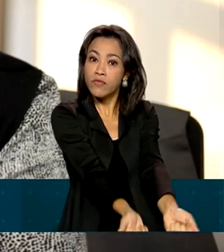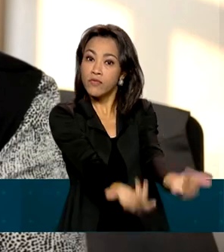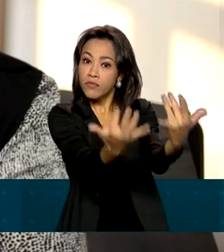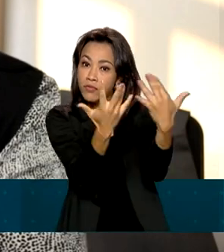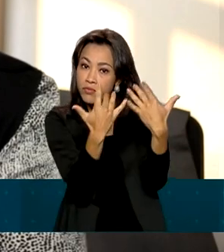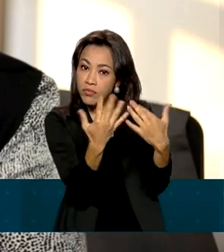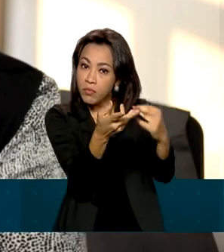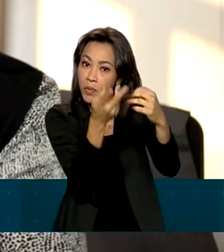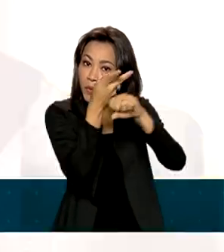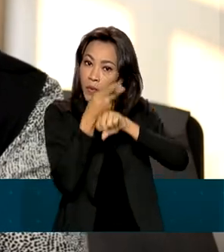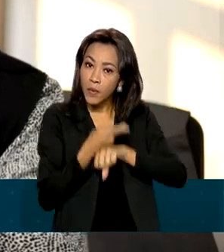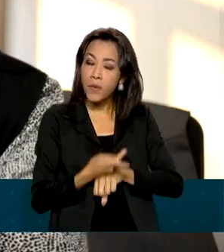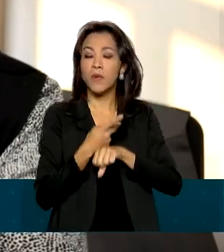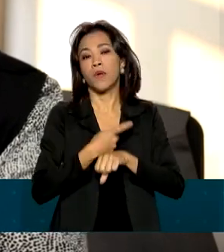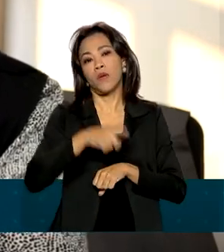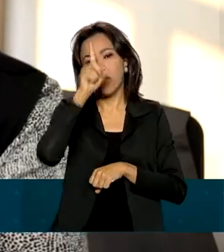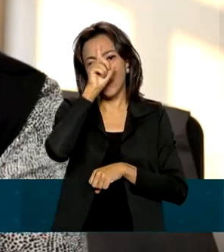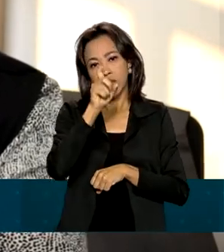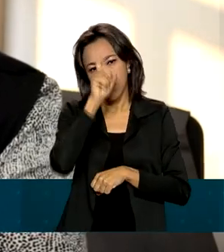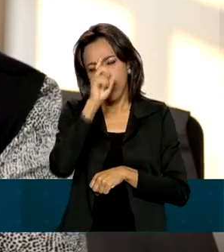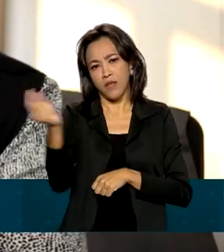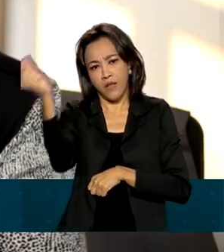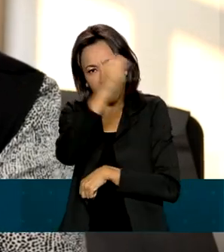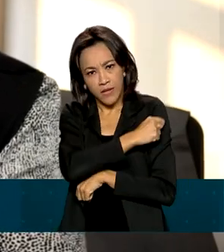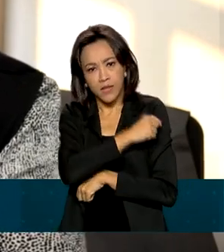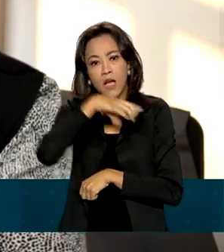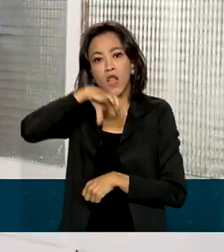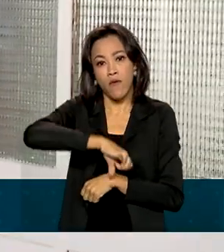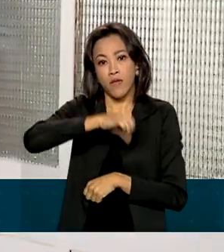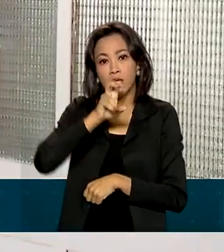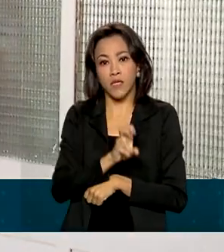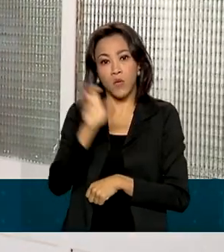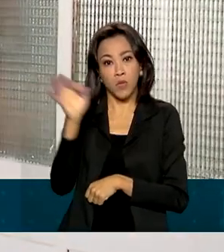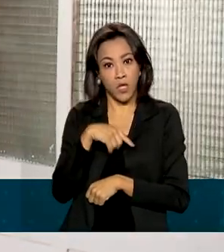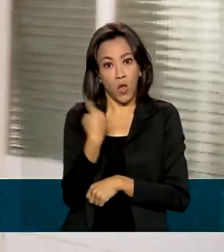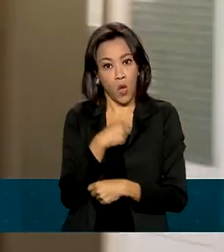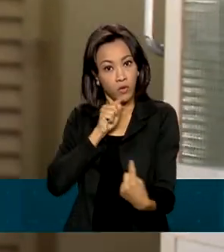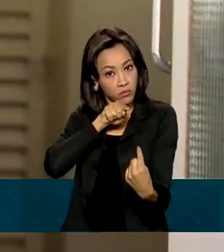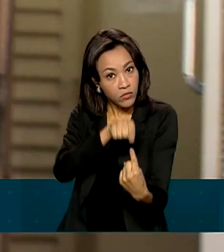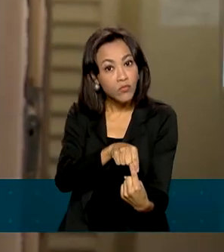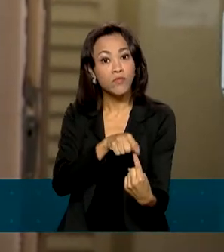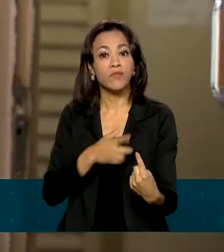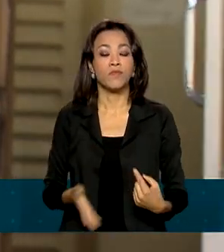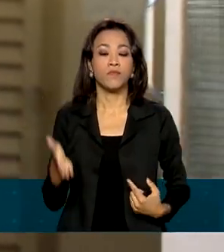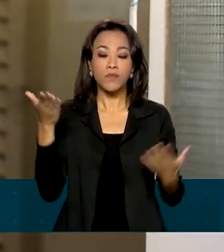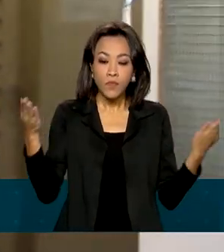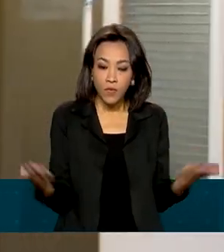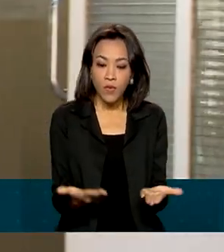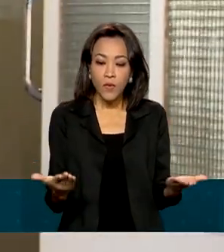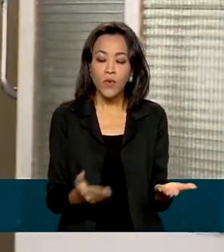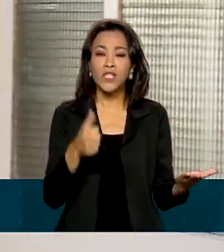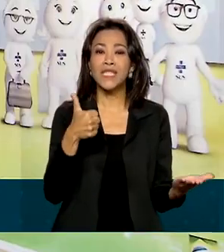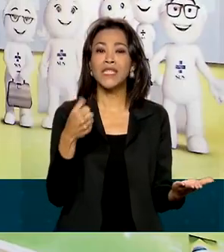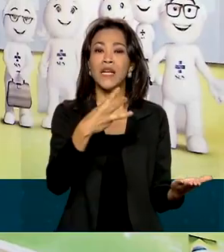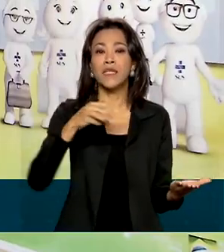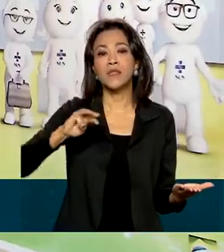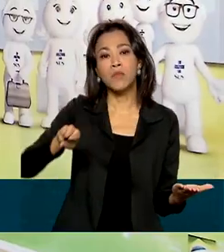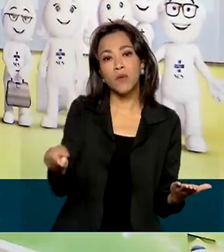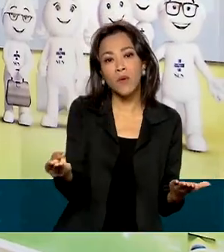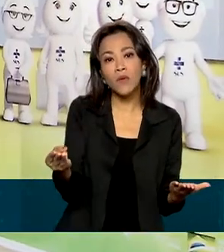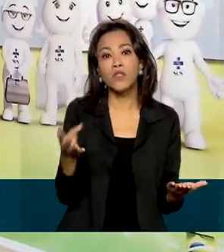chamada procurar as salas de vacinação EA nossa meta é vacinar 95 por hoje no Universo de quase 13 milhões